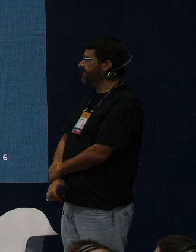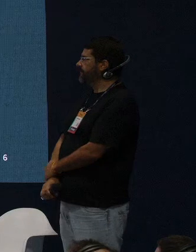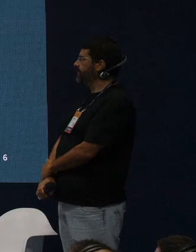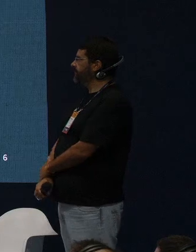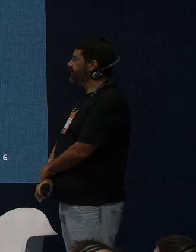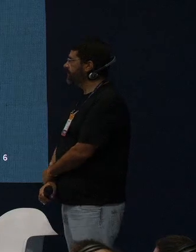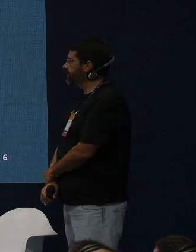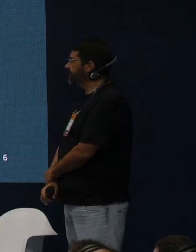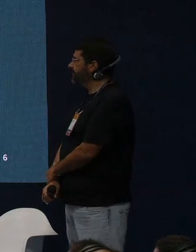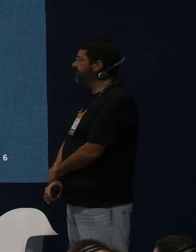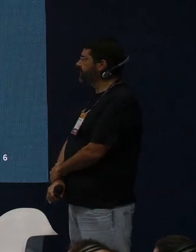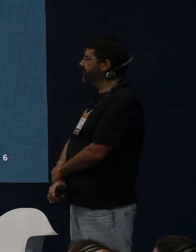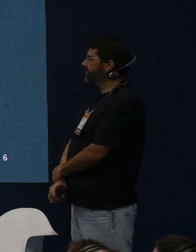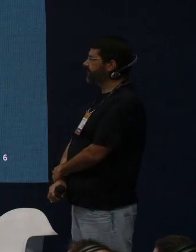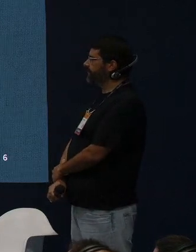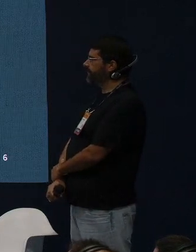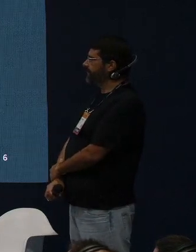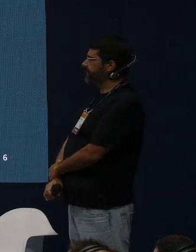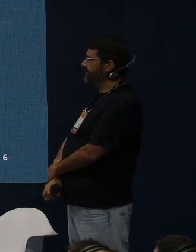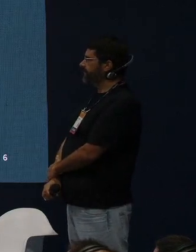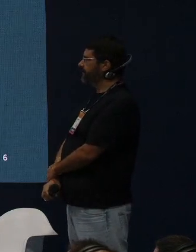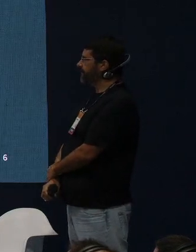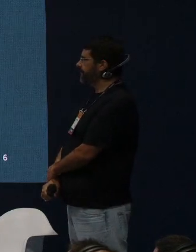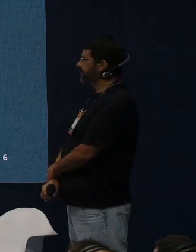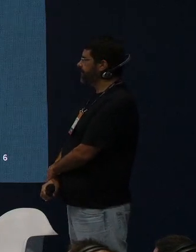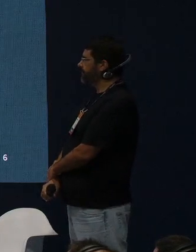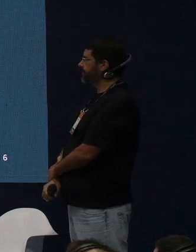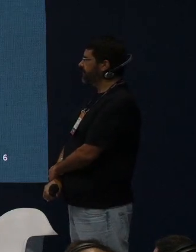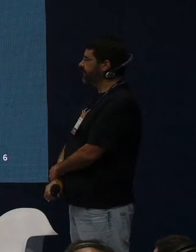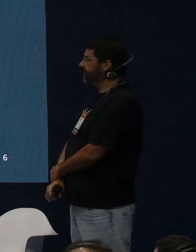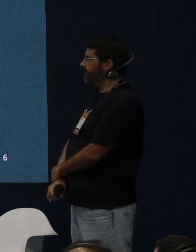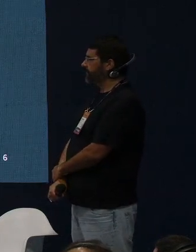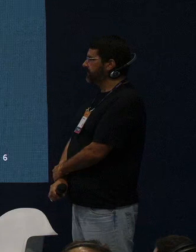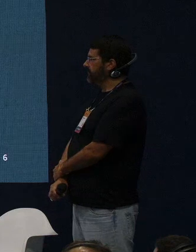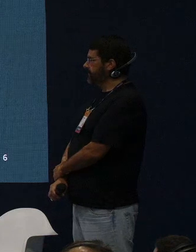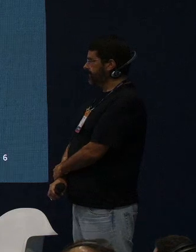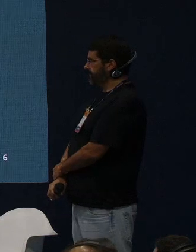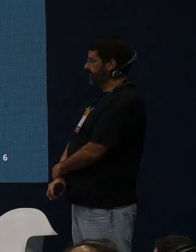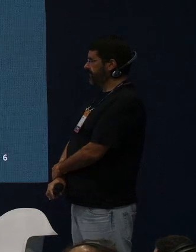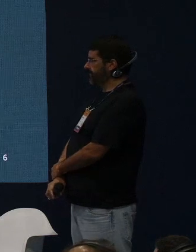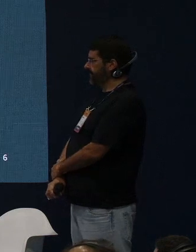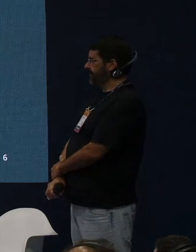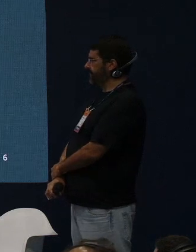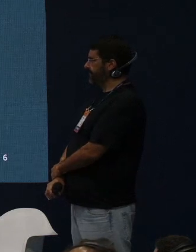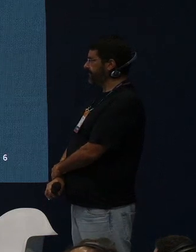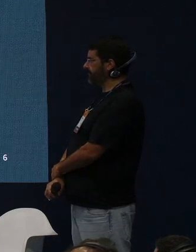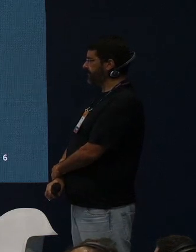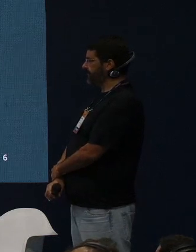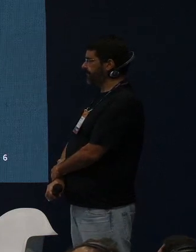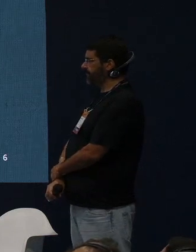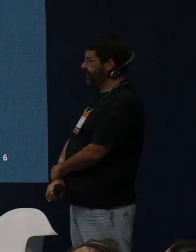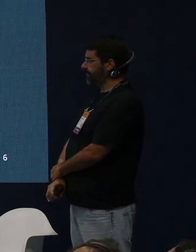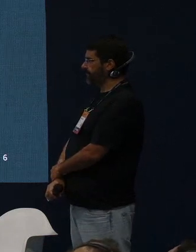tem uma previsão de um crescimento, uma expectativa de crescimento para 2026